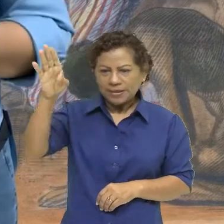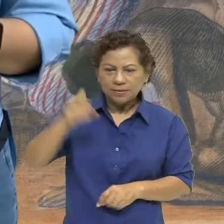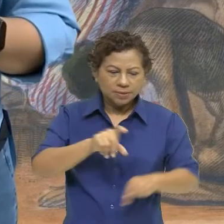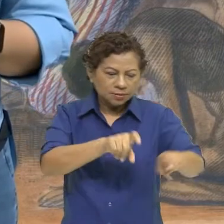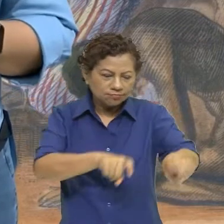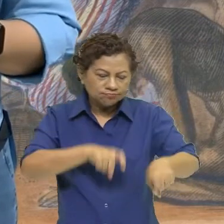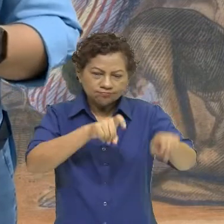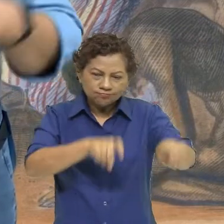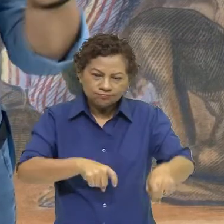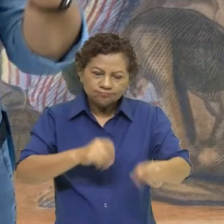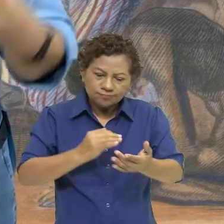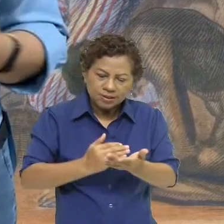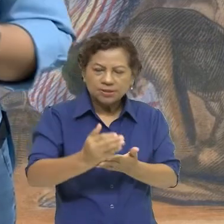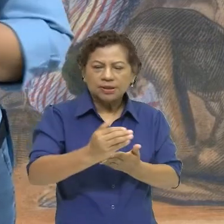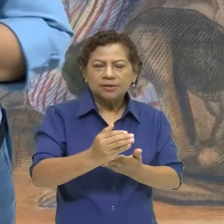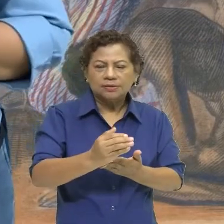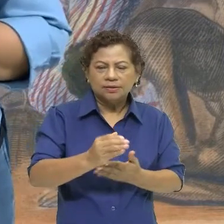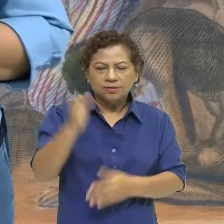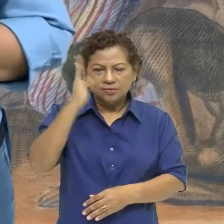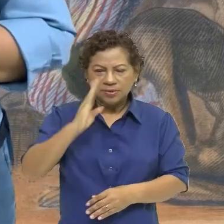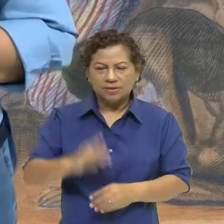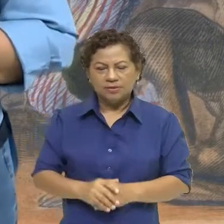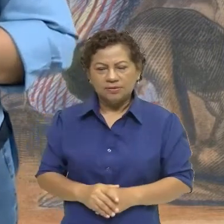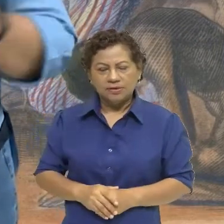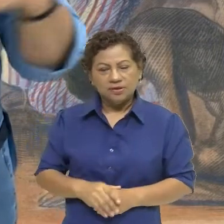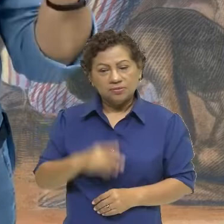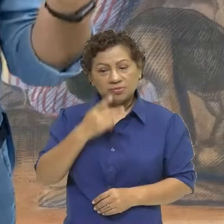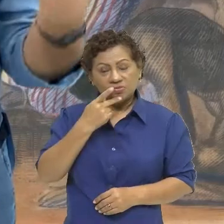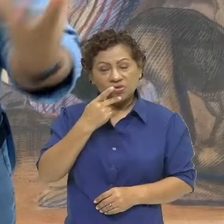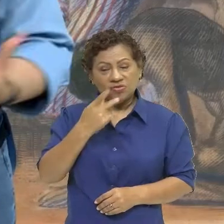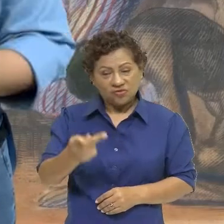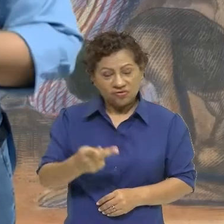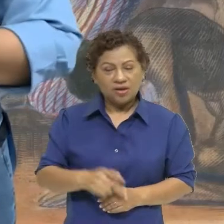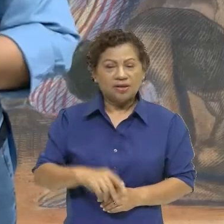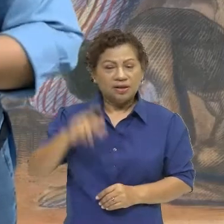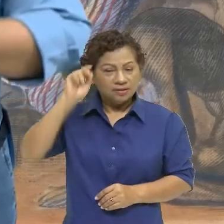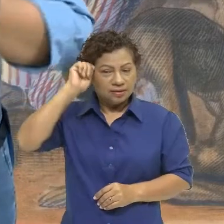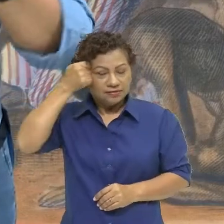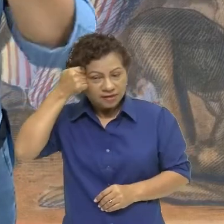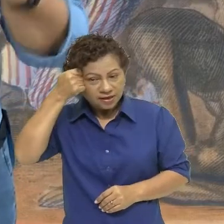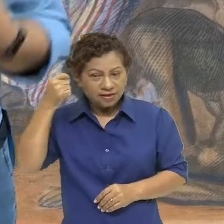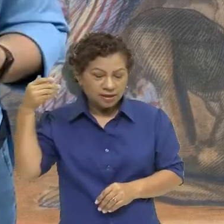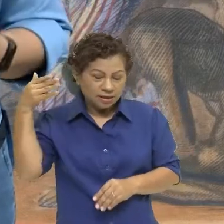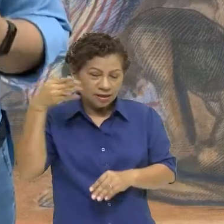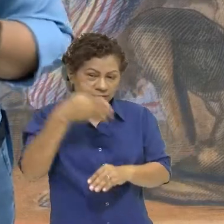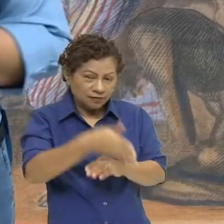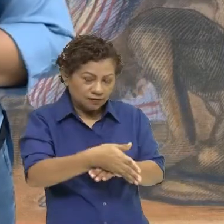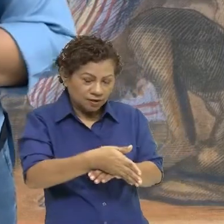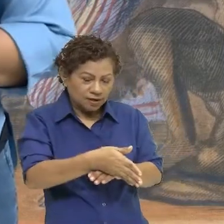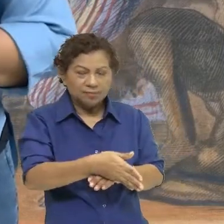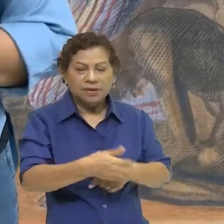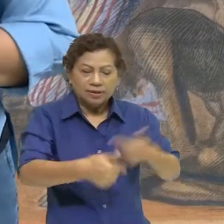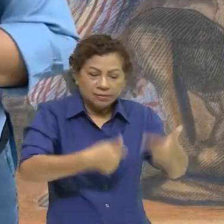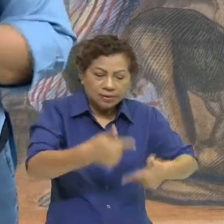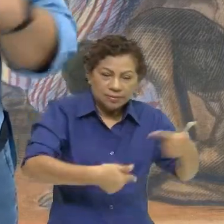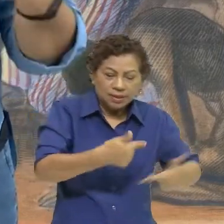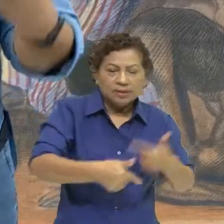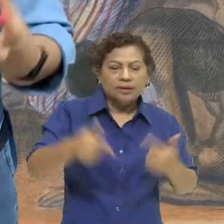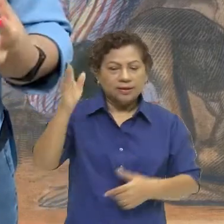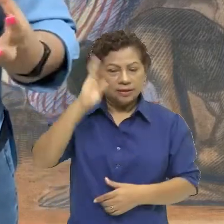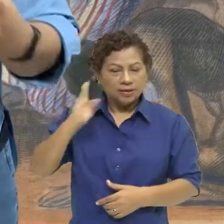a gente pode dizer que os escravizados africanos que vieram aqui para trabalhar em péssimas